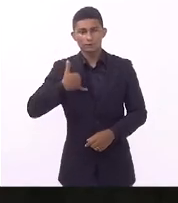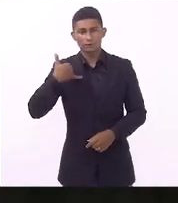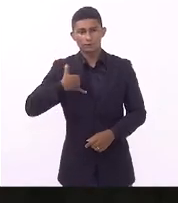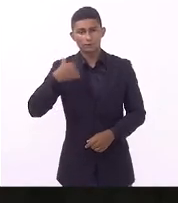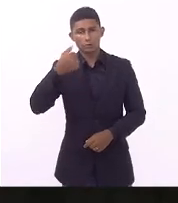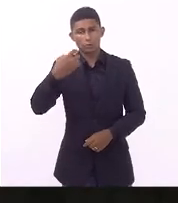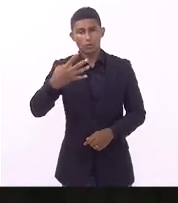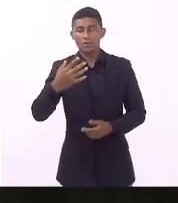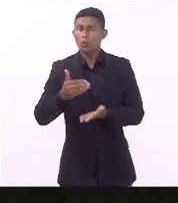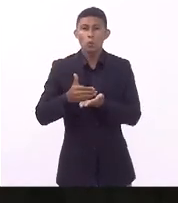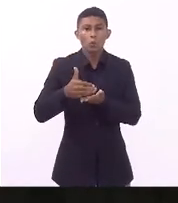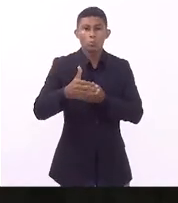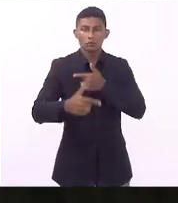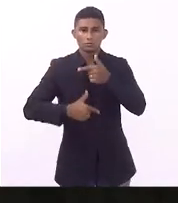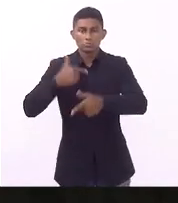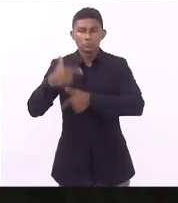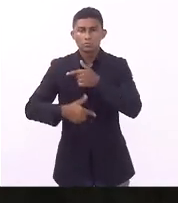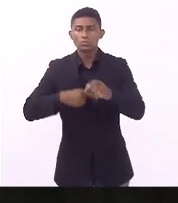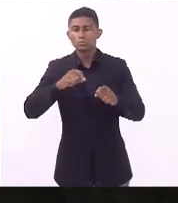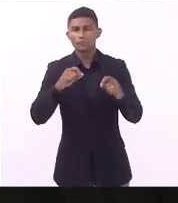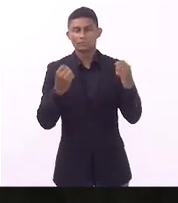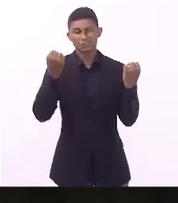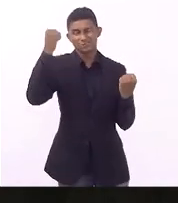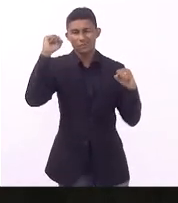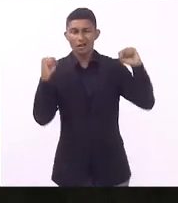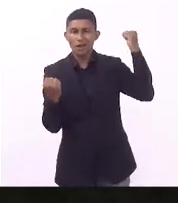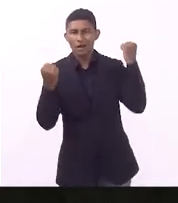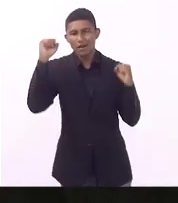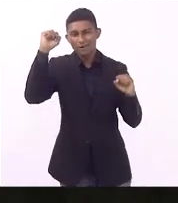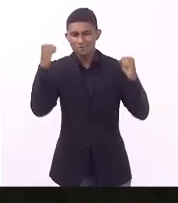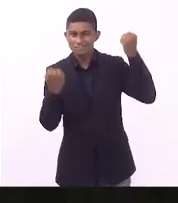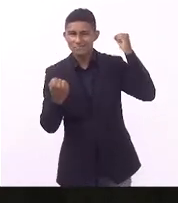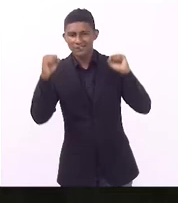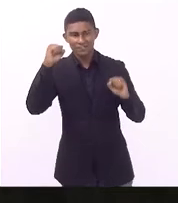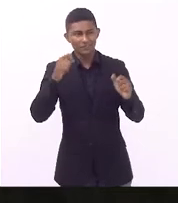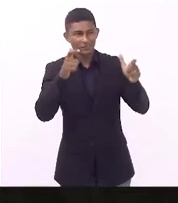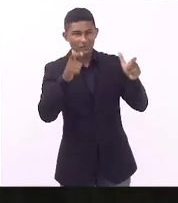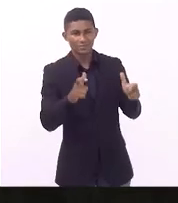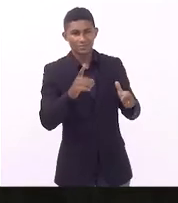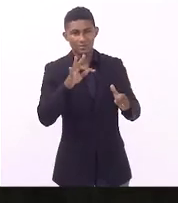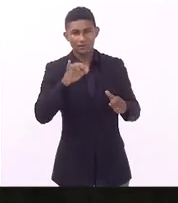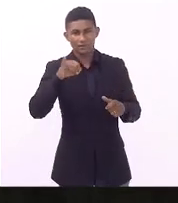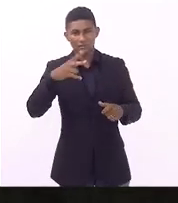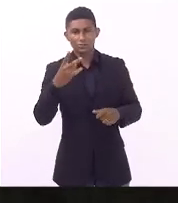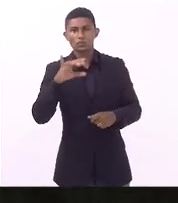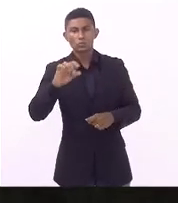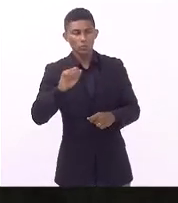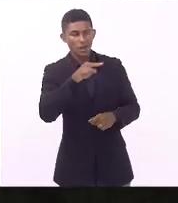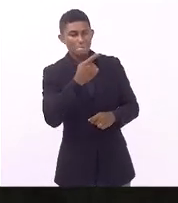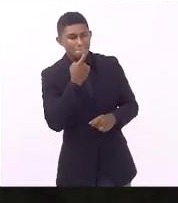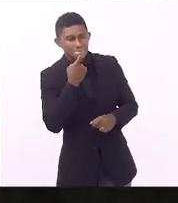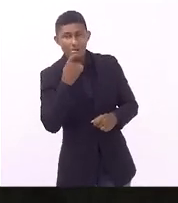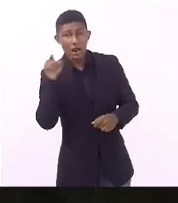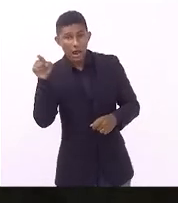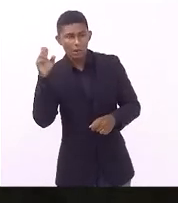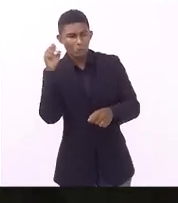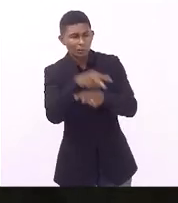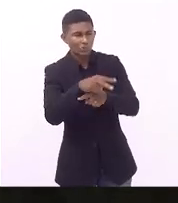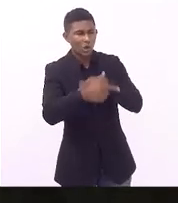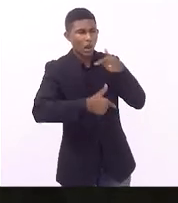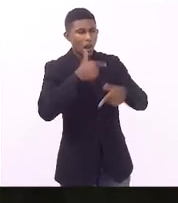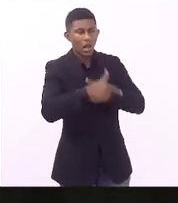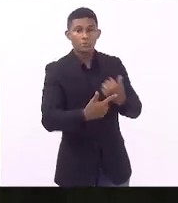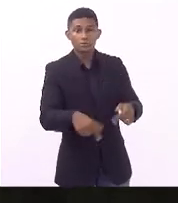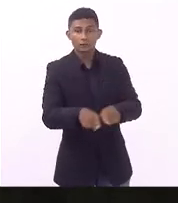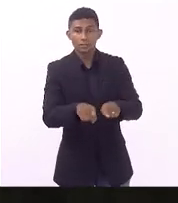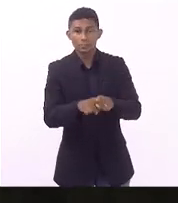trabalhar como operária no chão da fábrica, das fábricas dos arredores da Tijuca. Com 17 anos, já militava nas